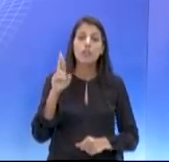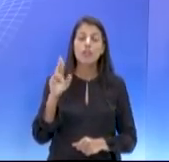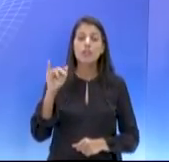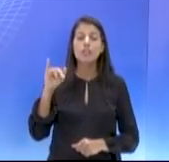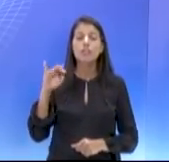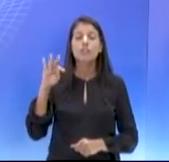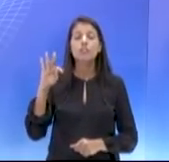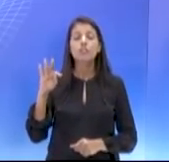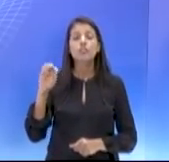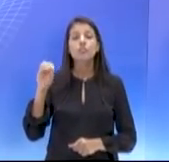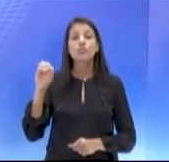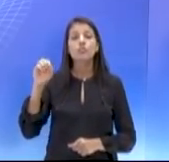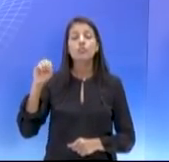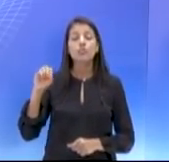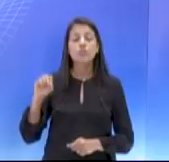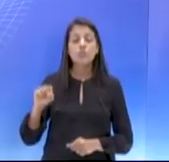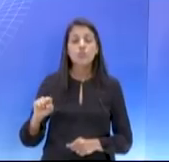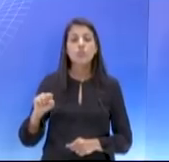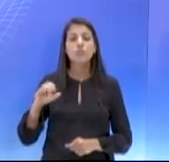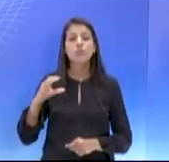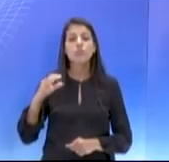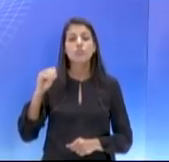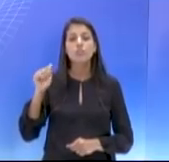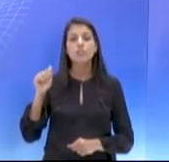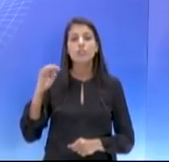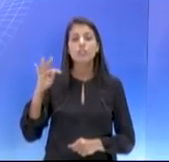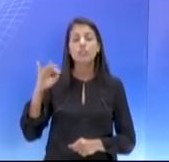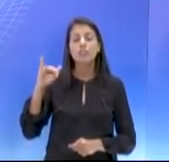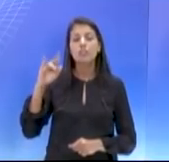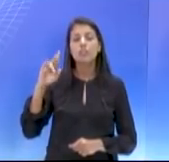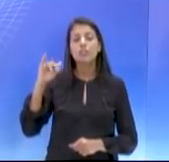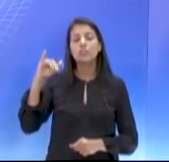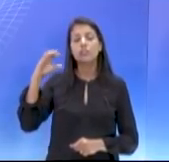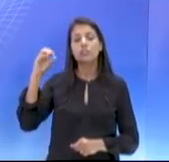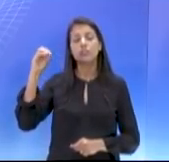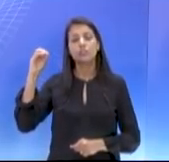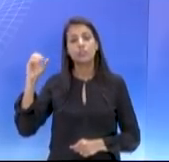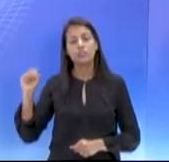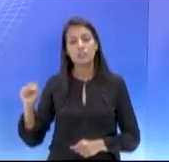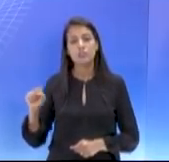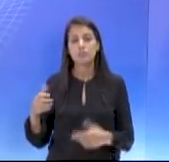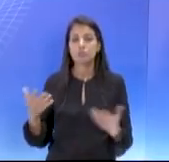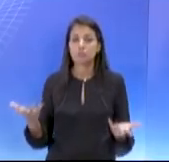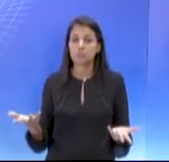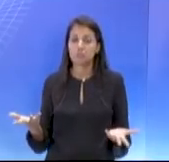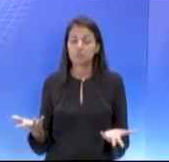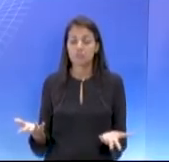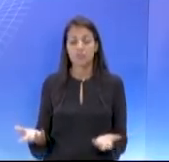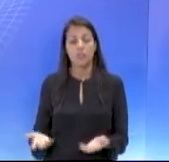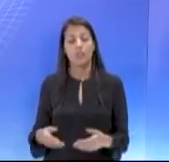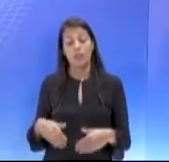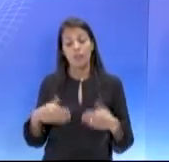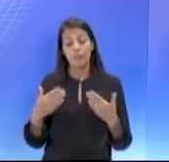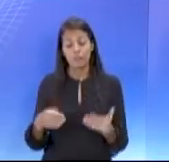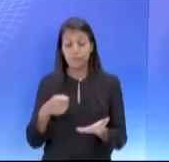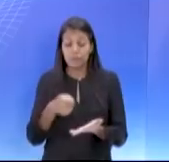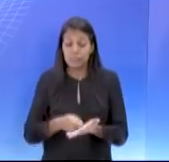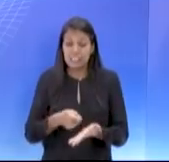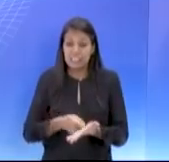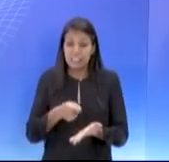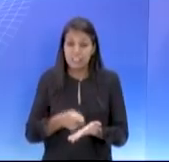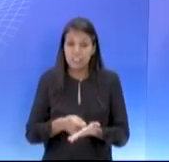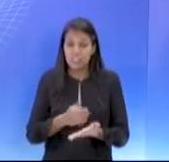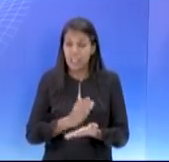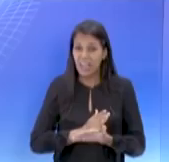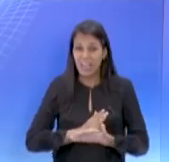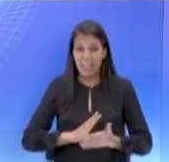vem justamente para isso, para acabar, né, com esses ideais, né, com essa aristocracia mandando. Nós estamos querendo direitos iguais.